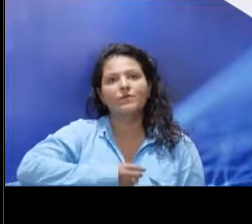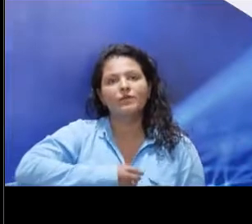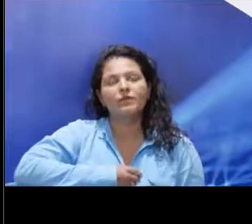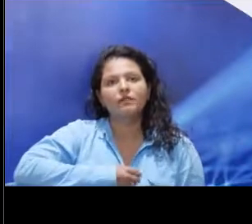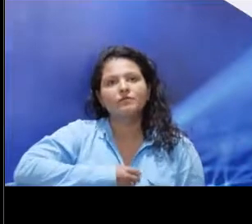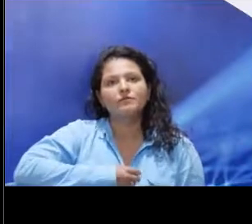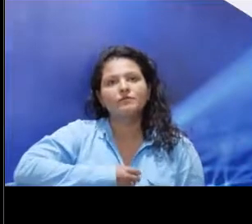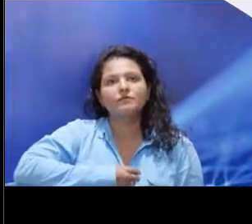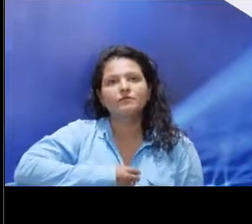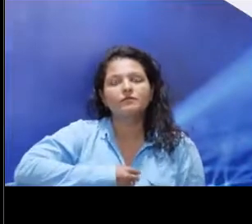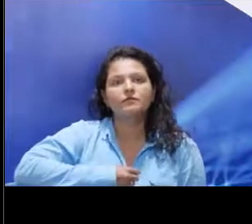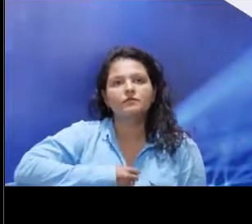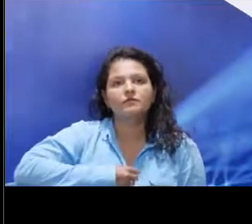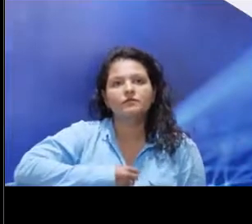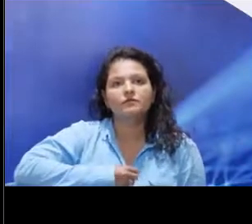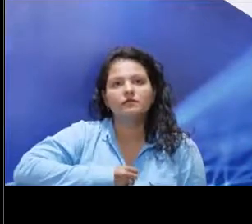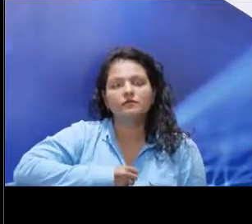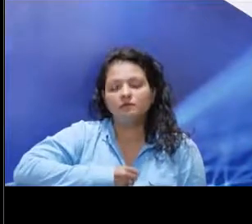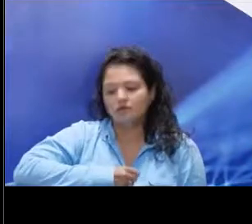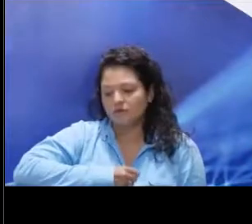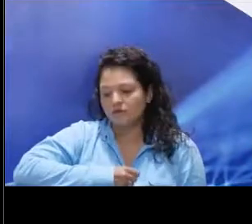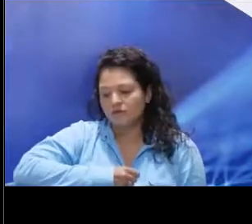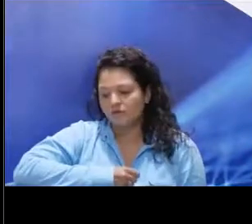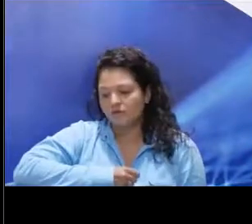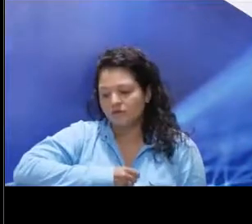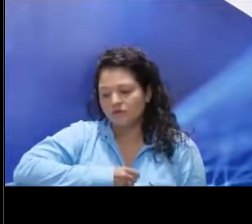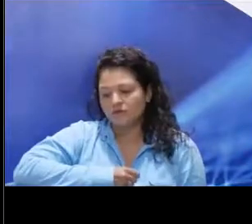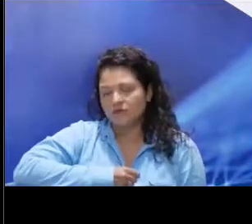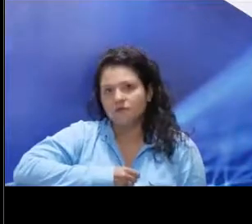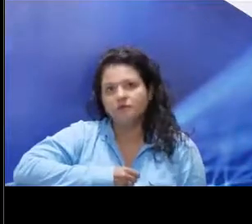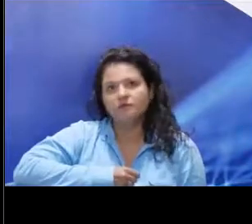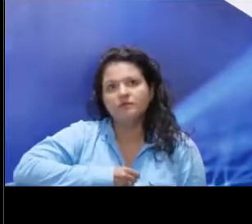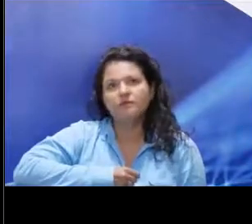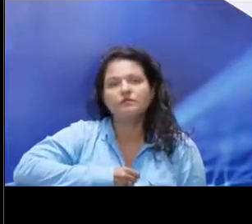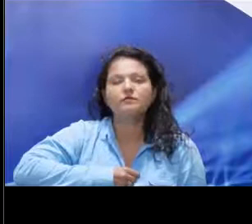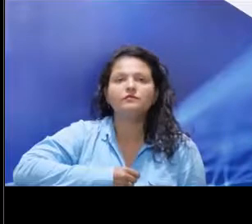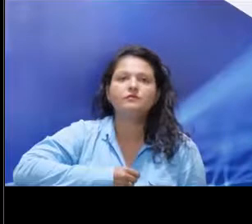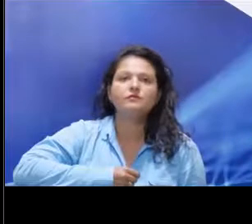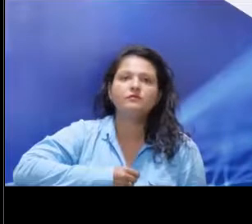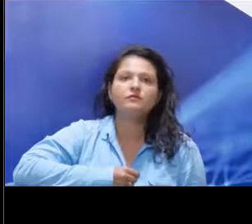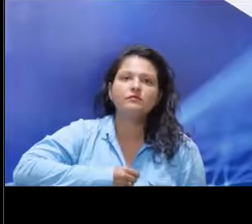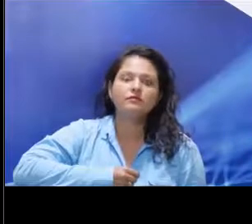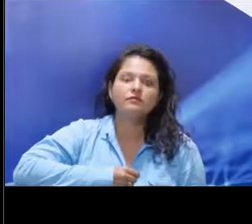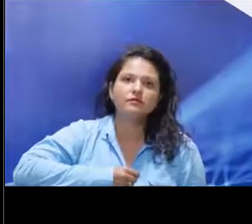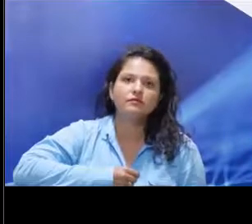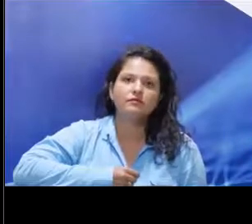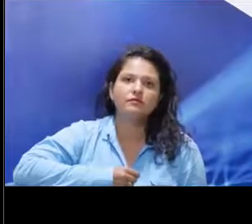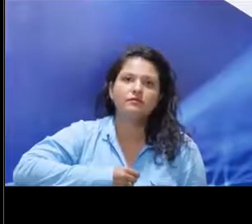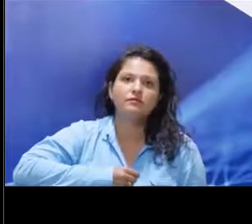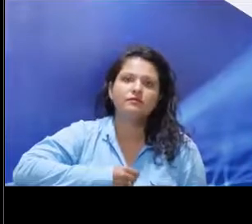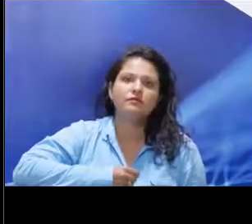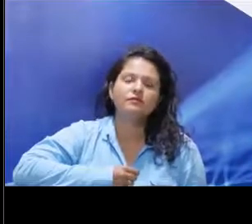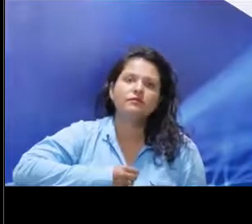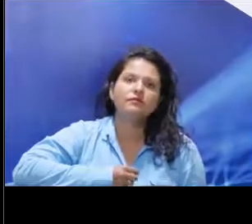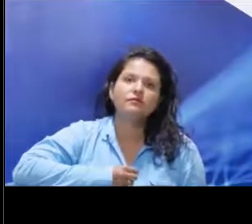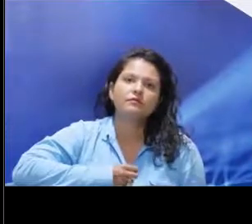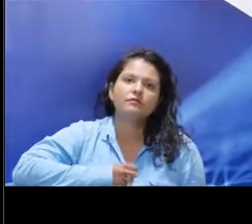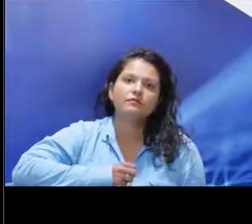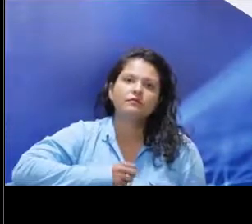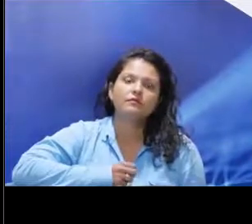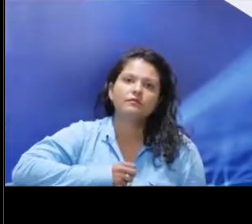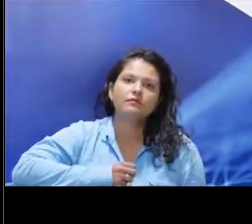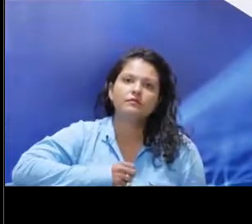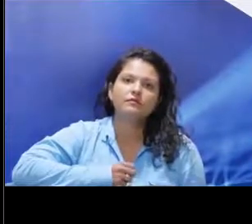Desempenho na Produção de Silagem, né? O que nós vamos basicamente comentar hoje aqui é como se dá, né, a evolução